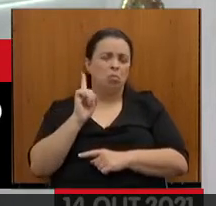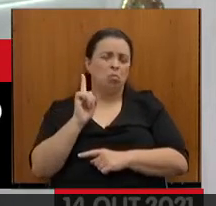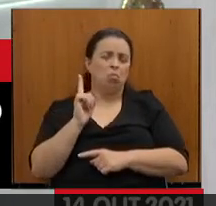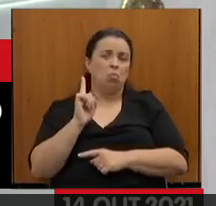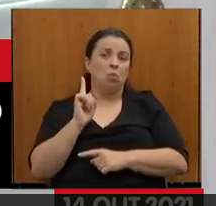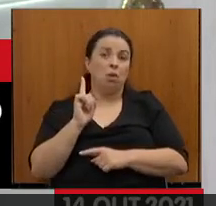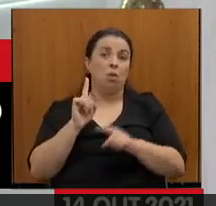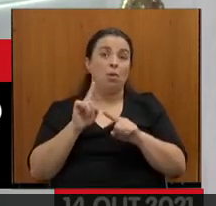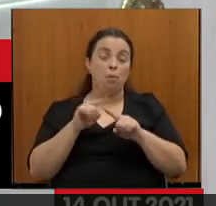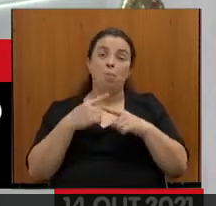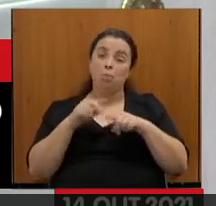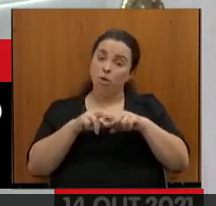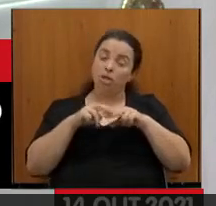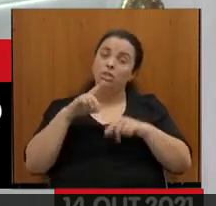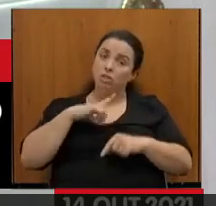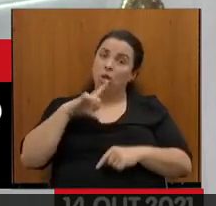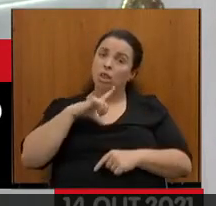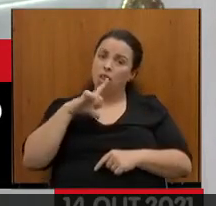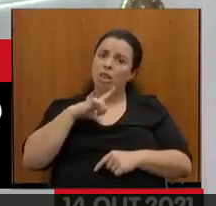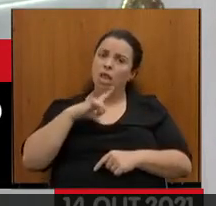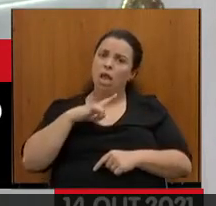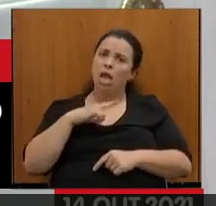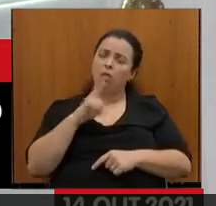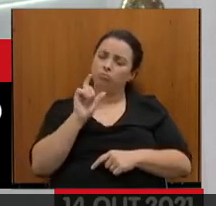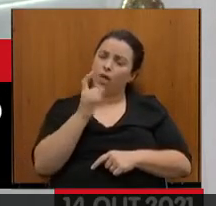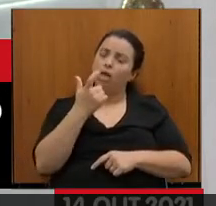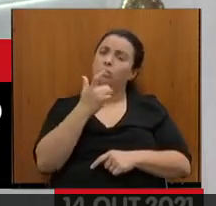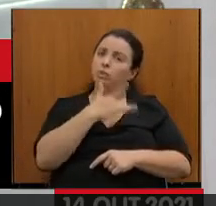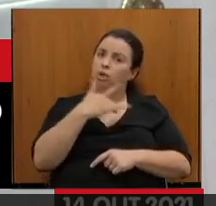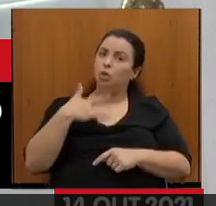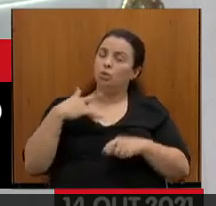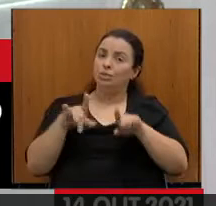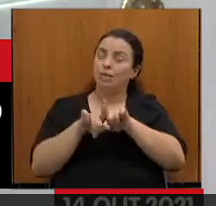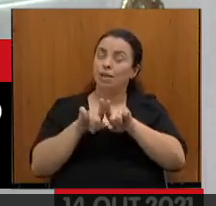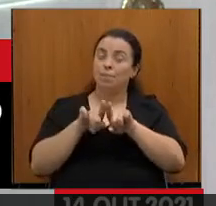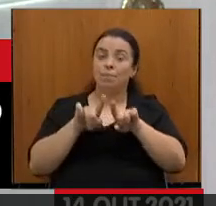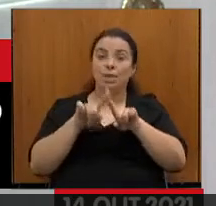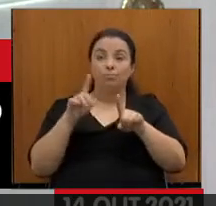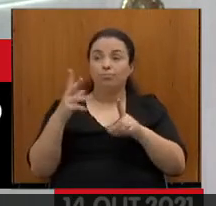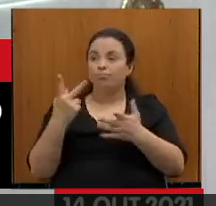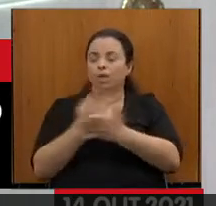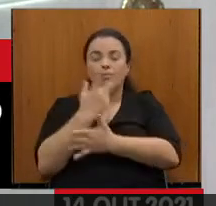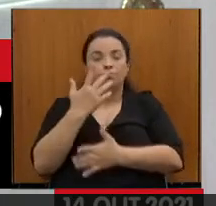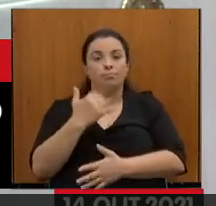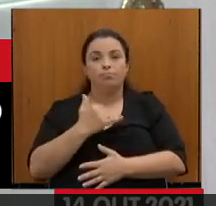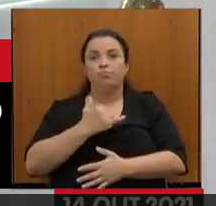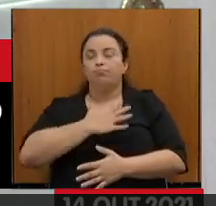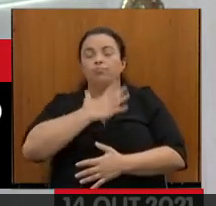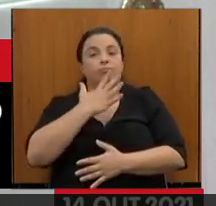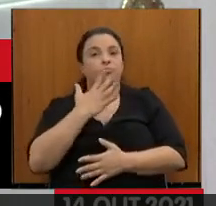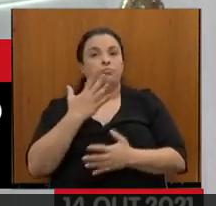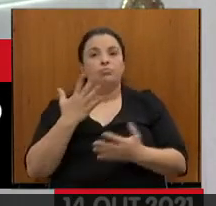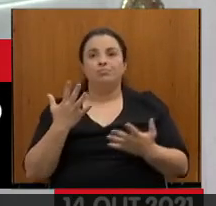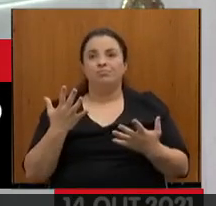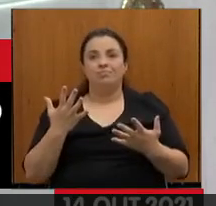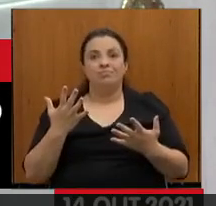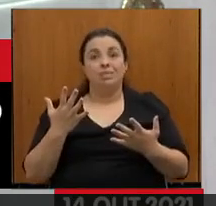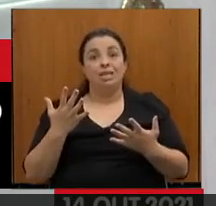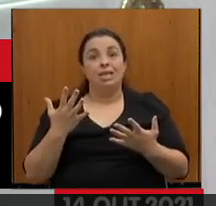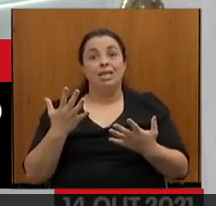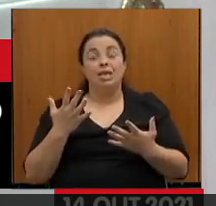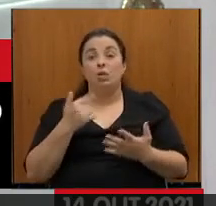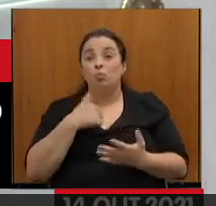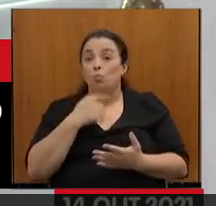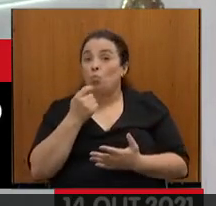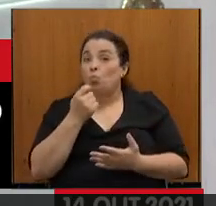da nossa sociedade. Mas fui pega de surpresa e, por muito pouco, talvez eu não estivesse aqui contando uma